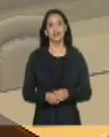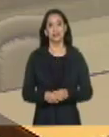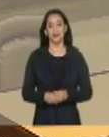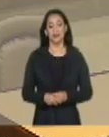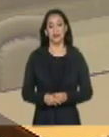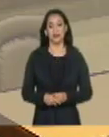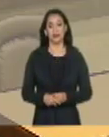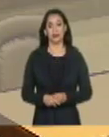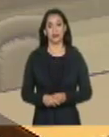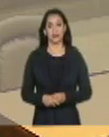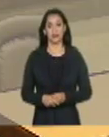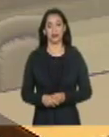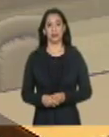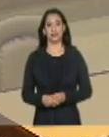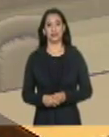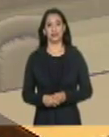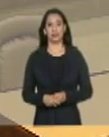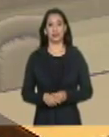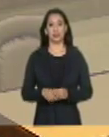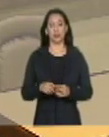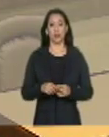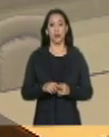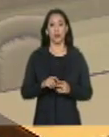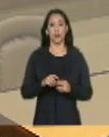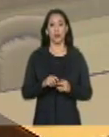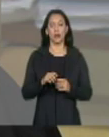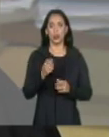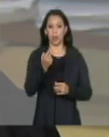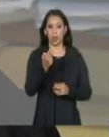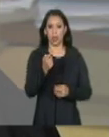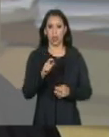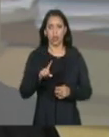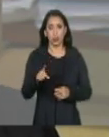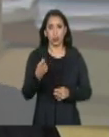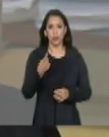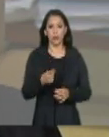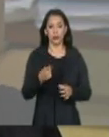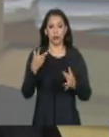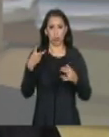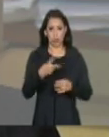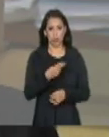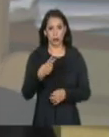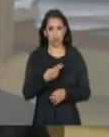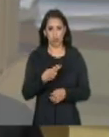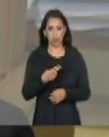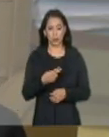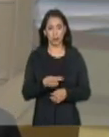queria fazer a penúltima interrupção. Veja, Vossa Excelência, portanto, que